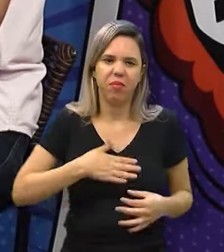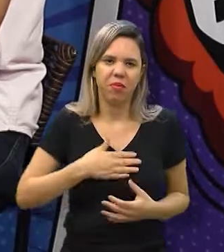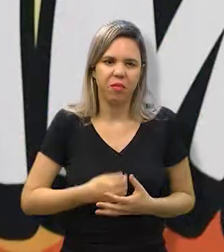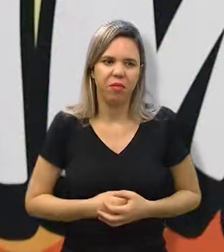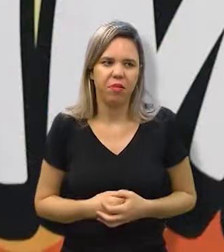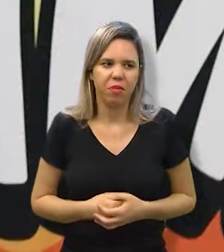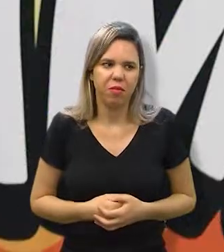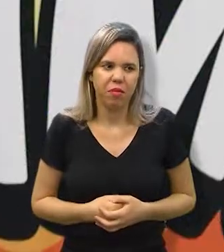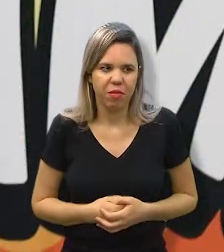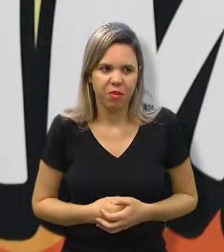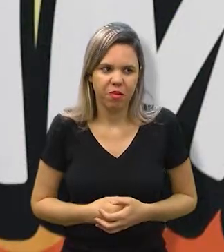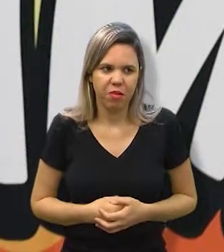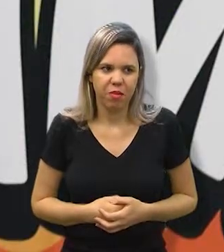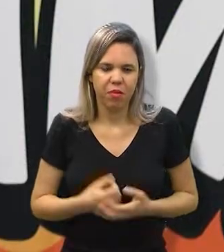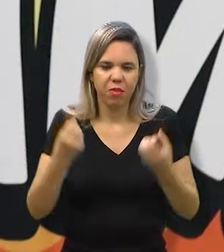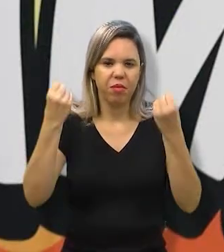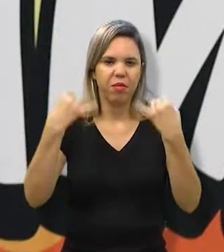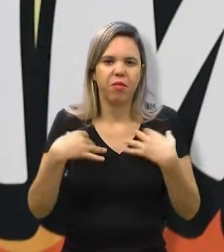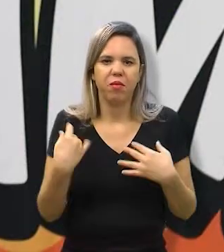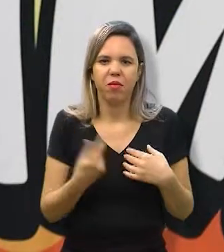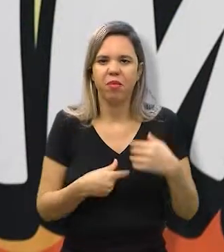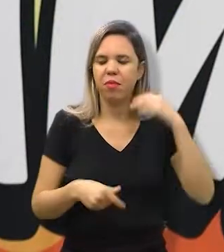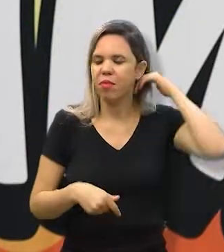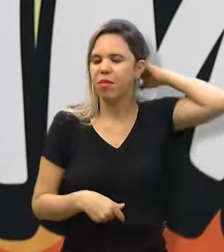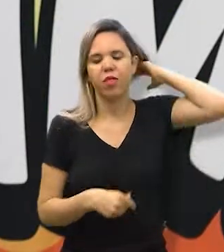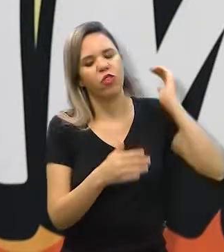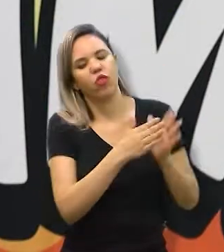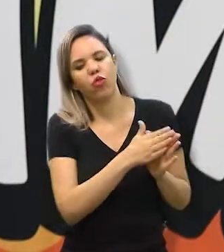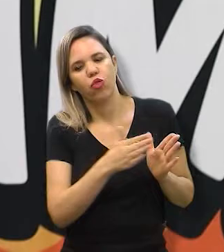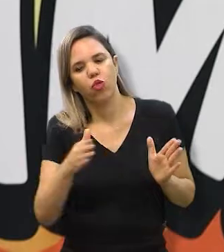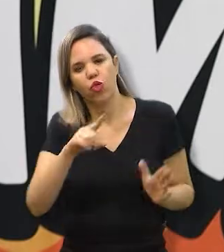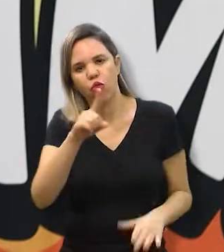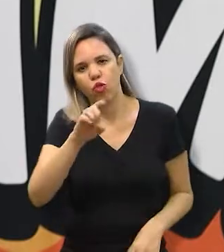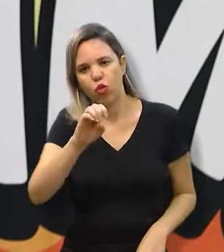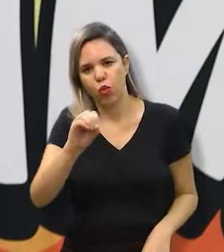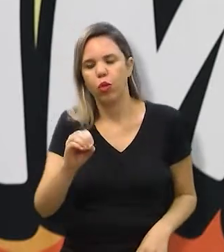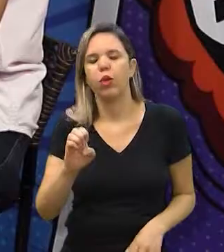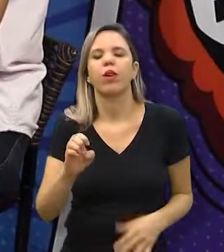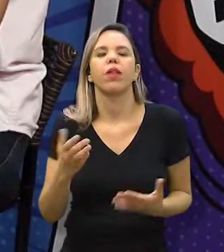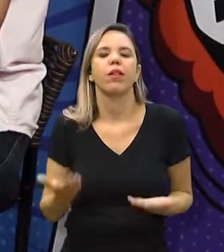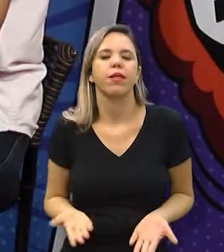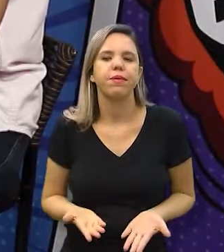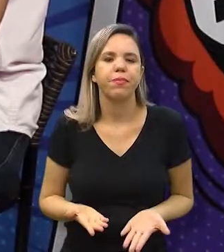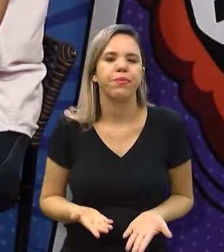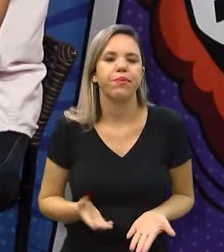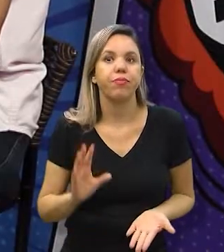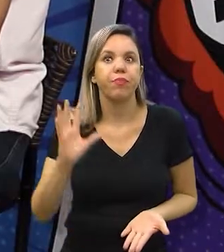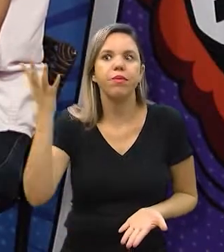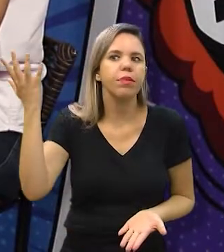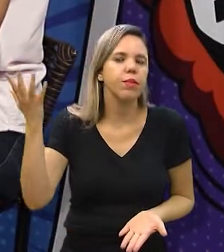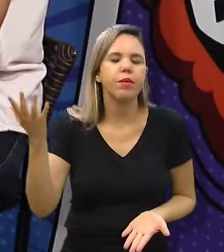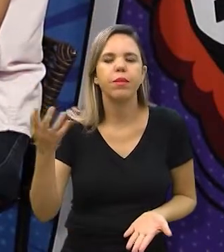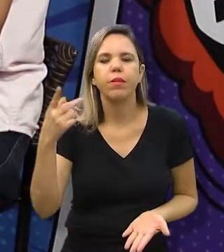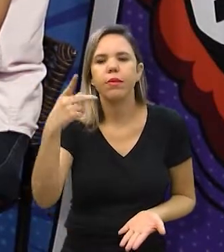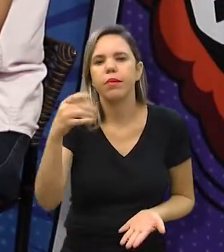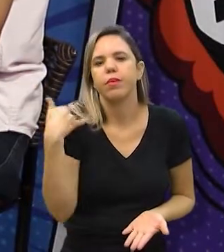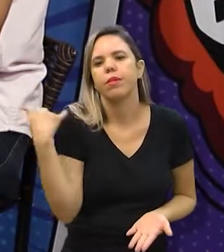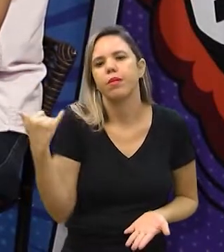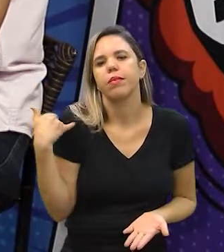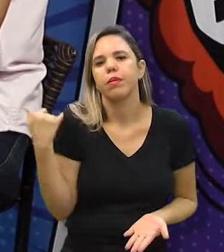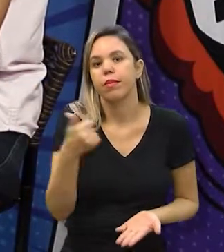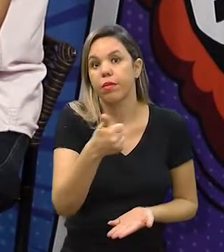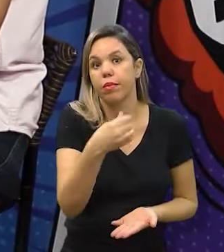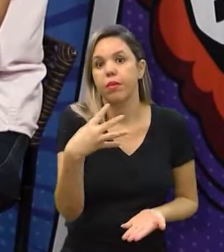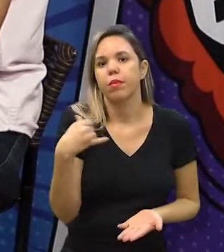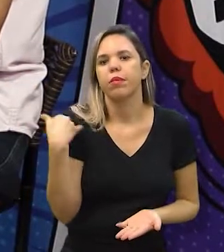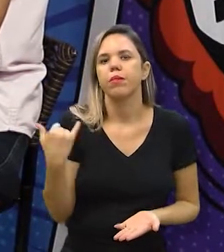gamar. Ô, Renata, conta um pouquinho pra gente da jornada do Zui. Então, de repente, no seu aniversário